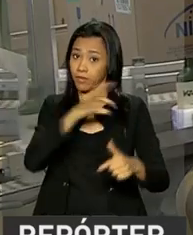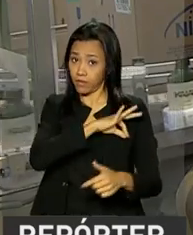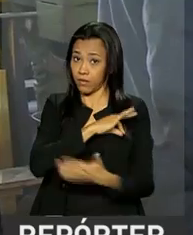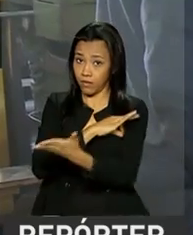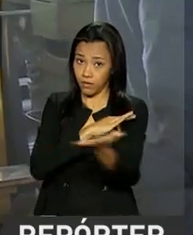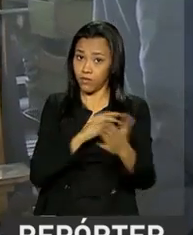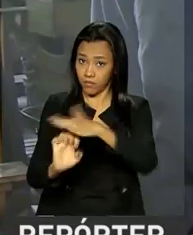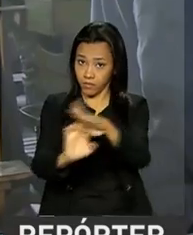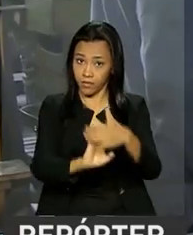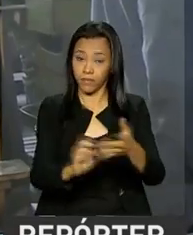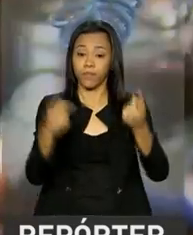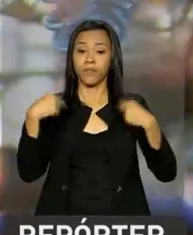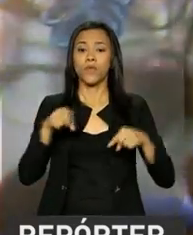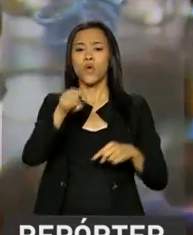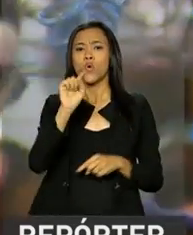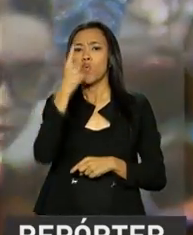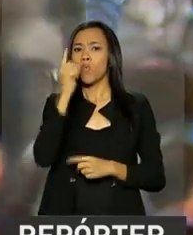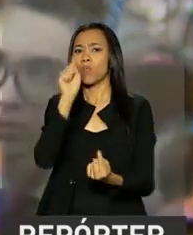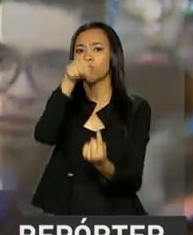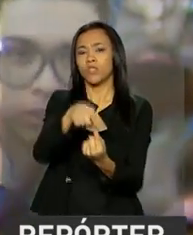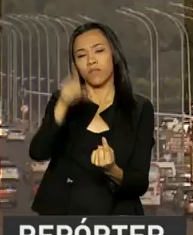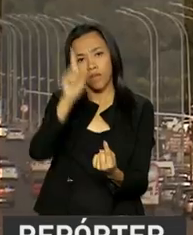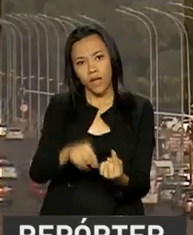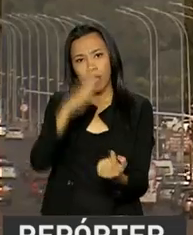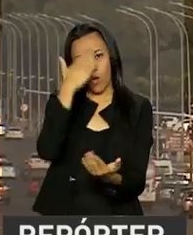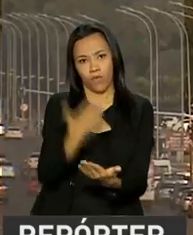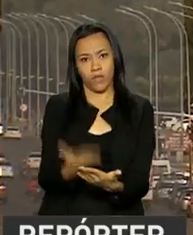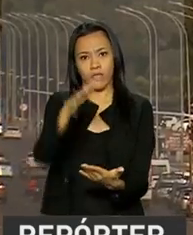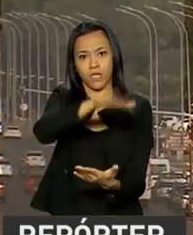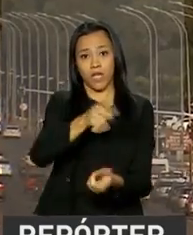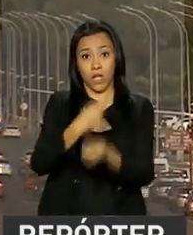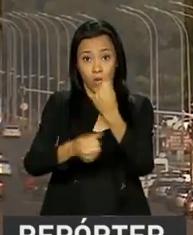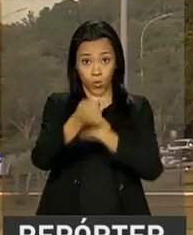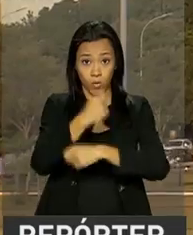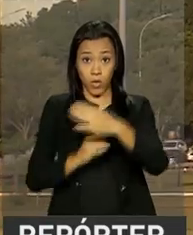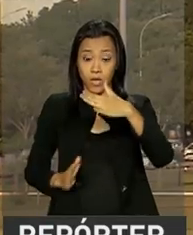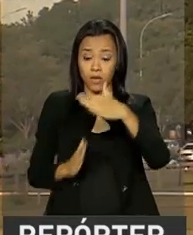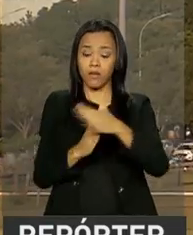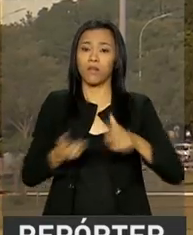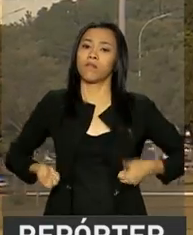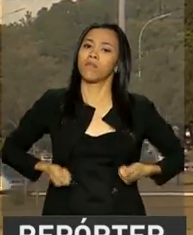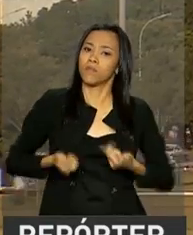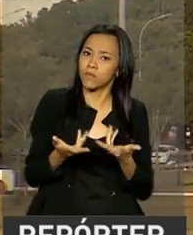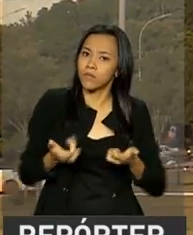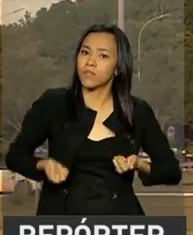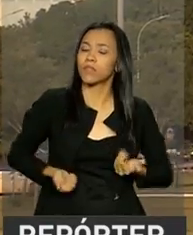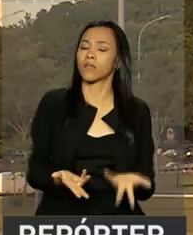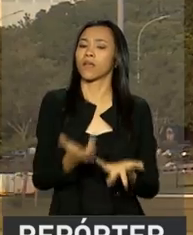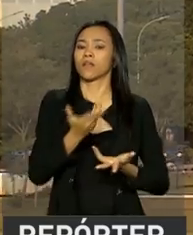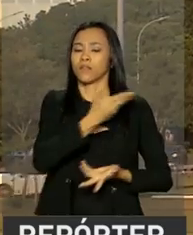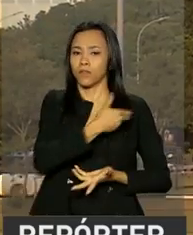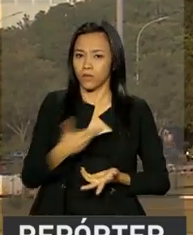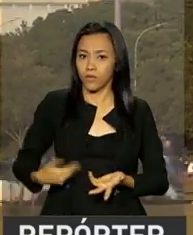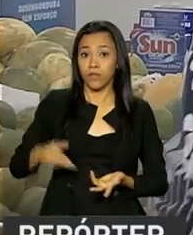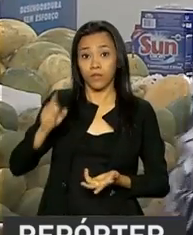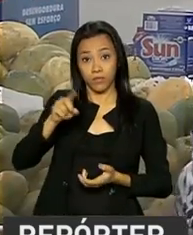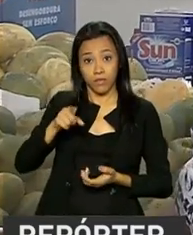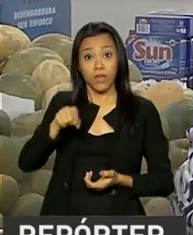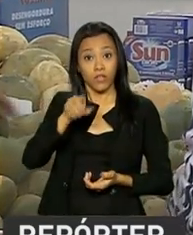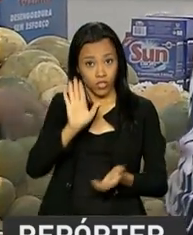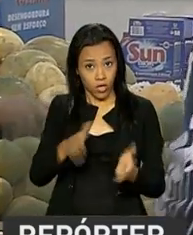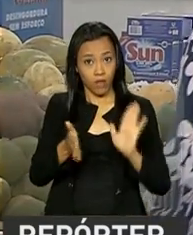uma das metas foi retomar a confiança na economia um teto para limitar os gastos públicos pela inflação foi proposto